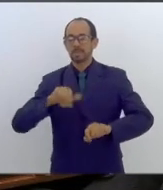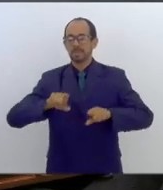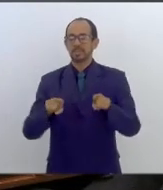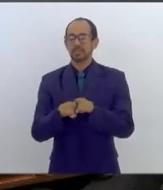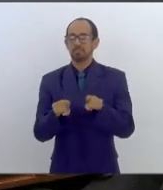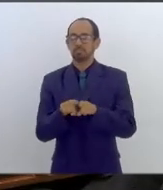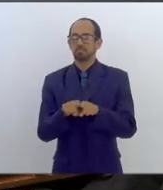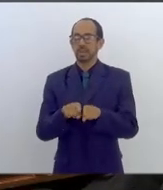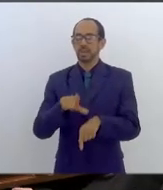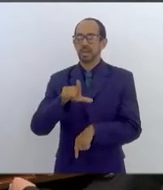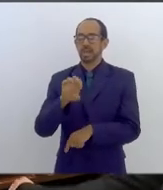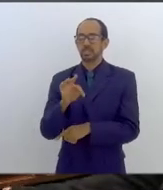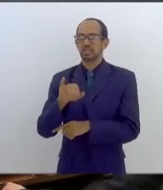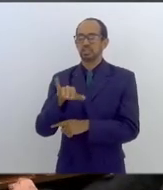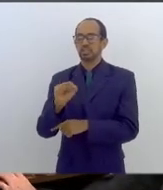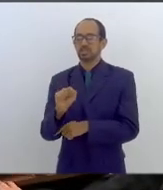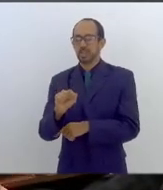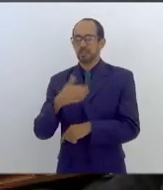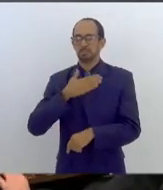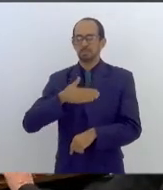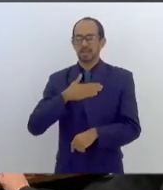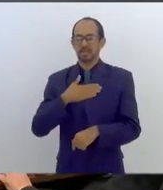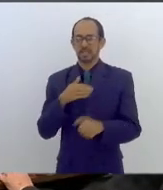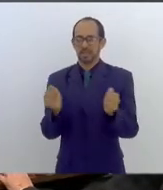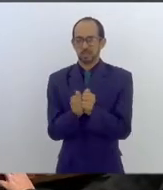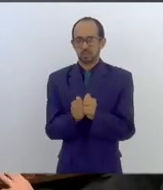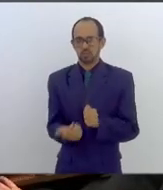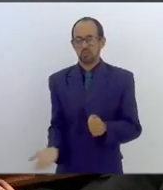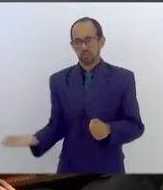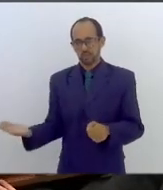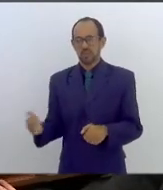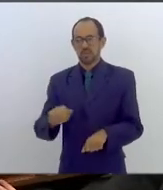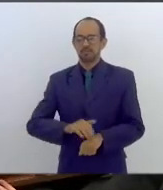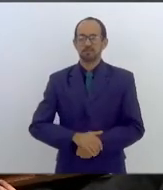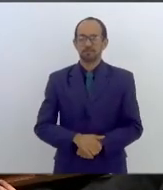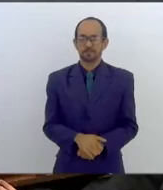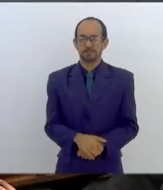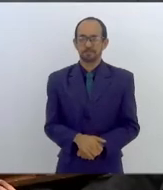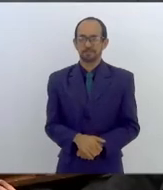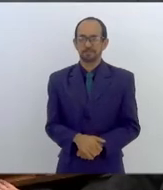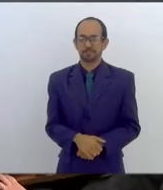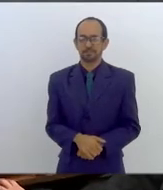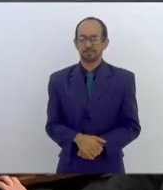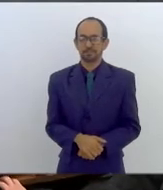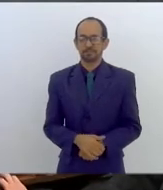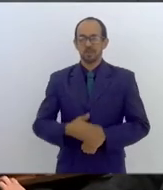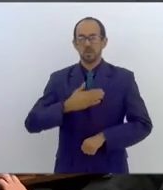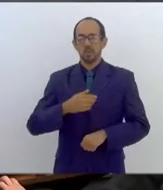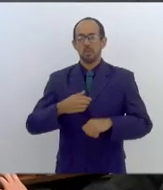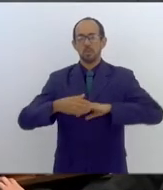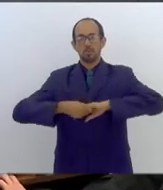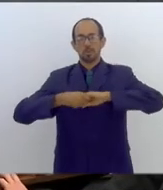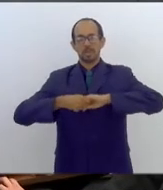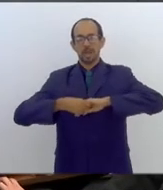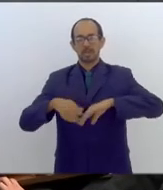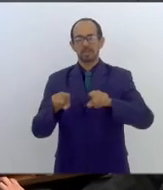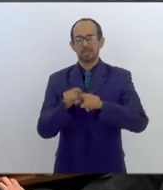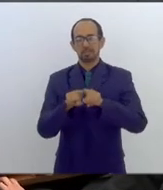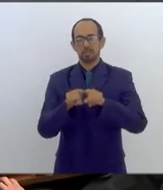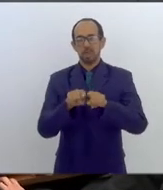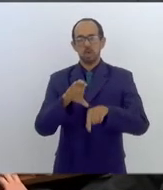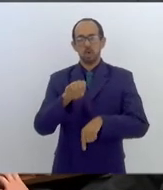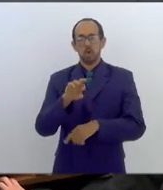é Letícia prazer tá dividido na mesa com vossa excelência cumprimentar o